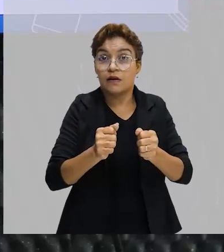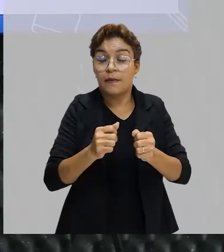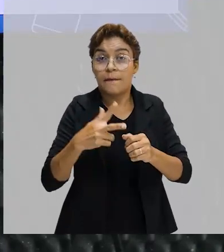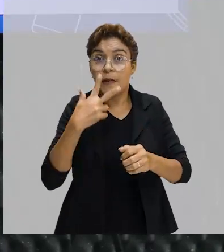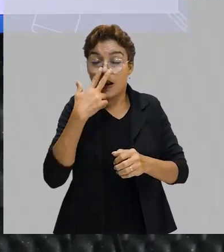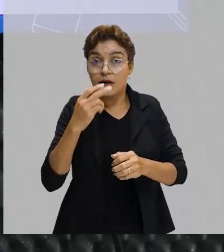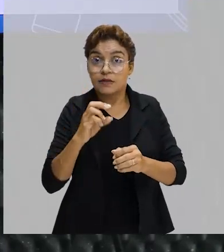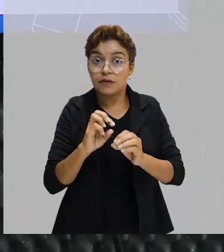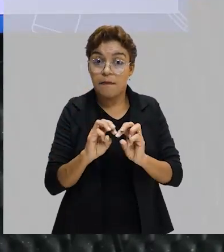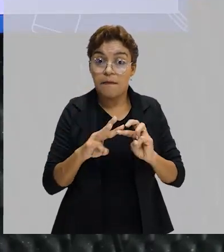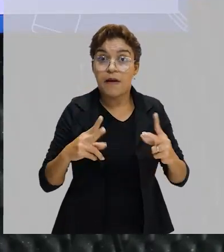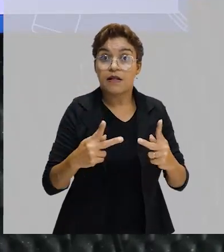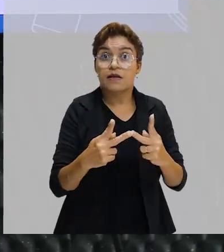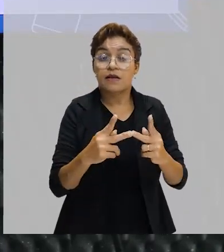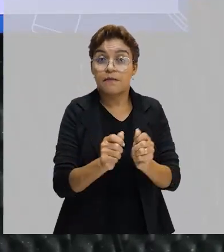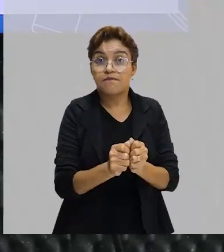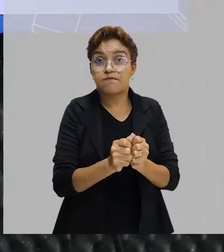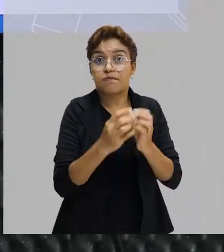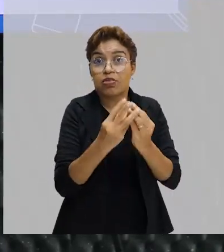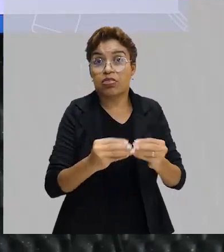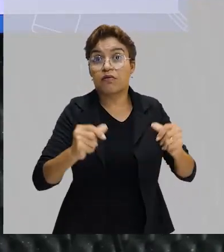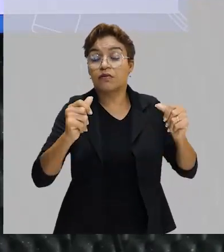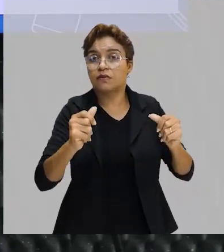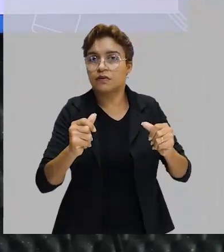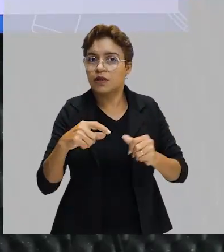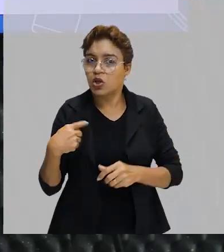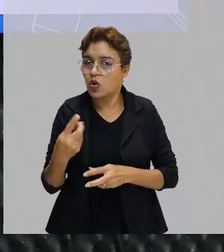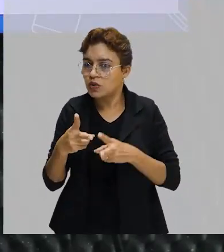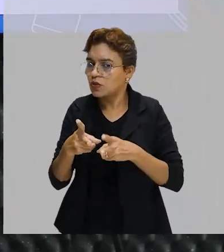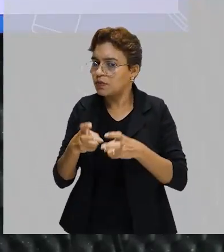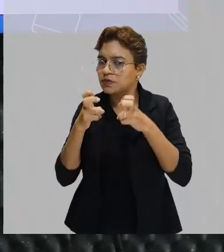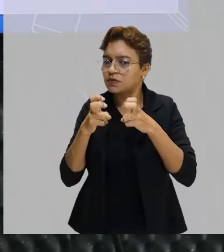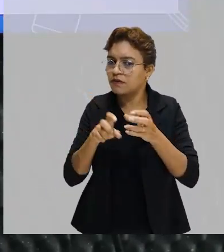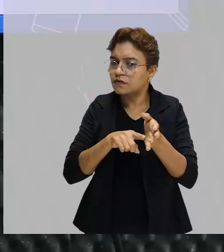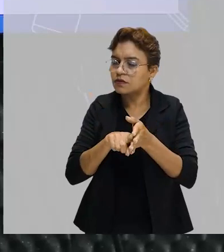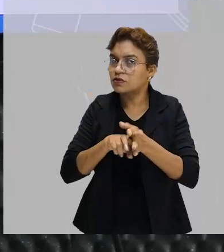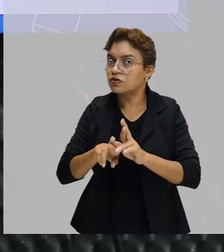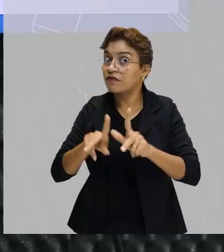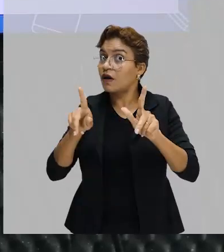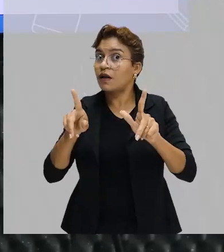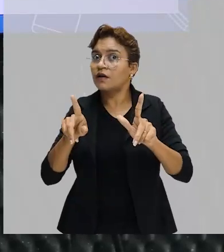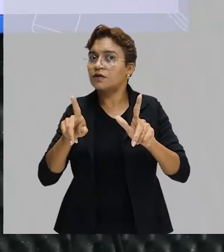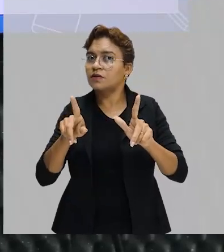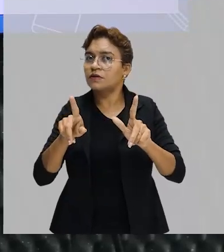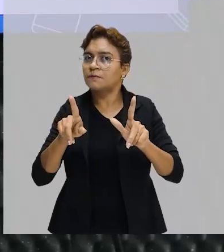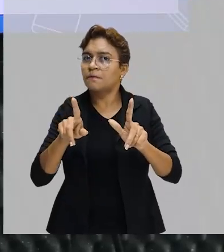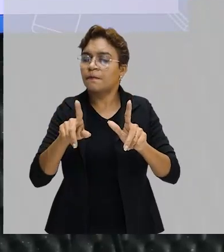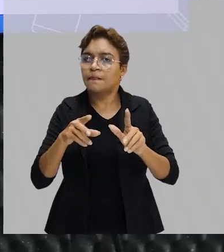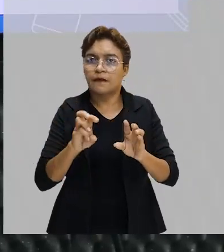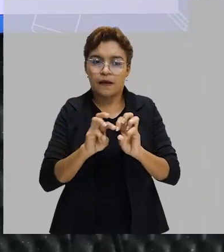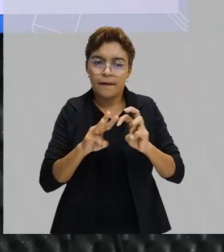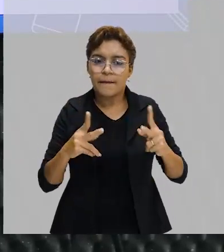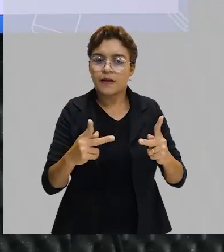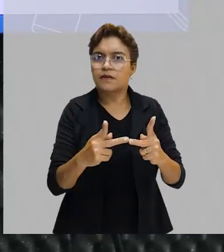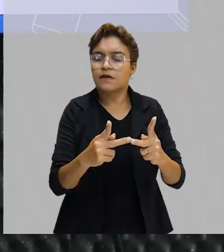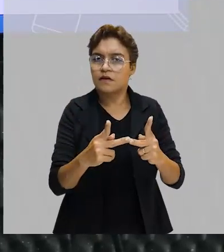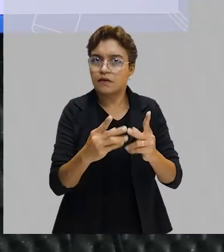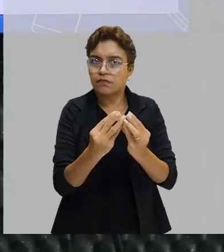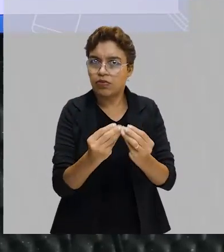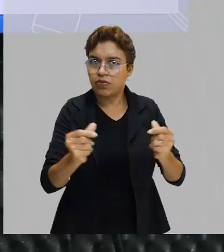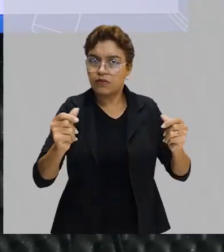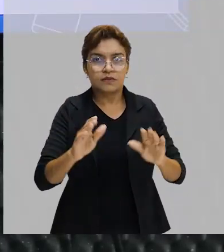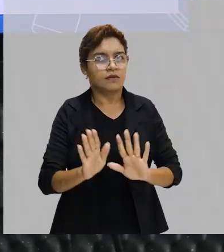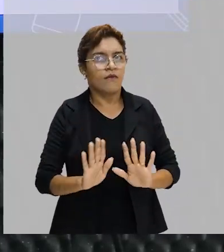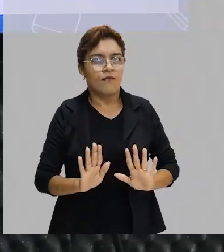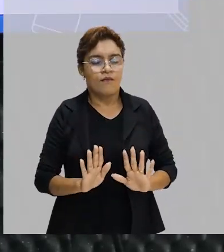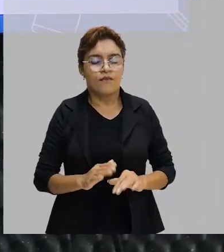desintegrada. E a gente não observa espontaneamente a matéria se desintegrando. Não é verdade, turminha?